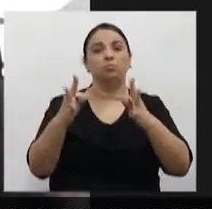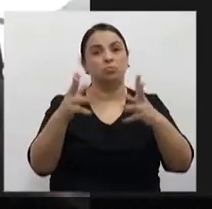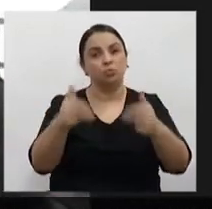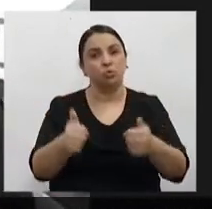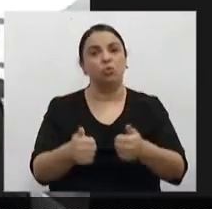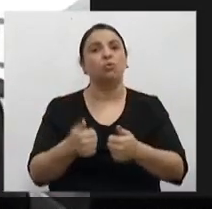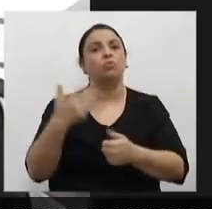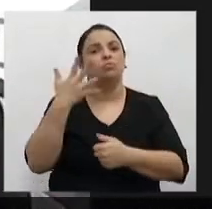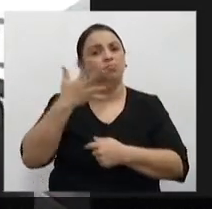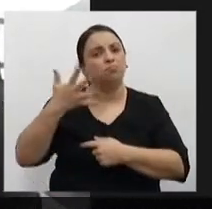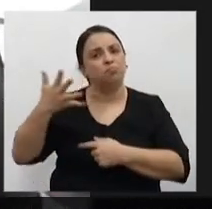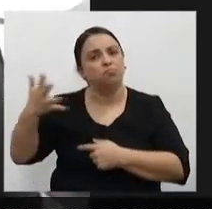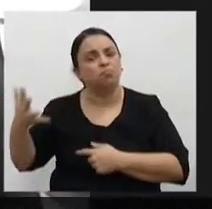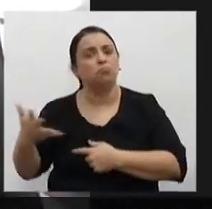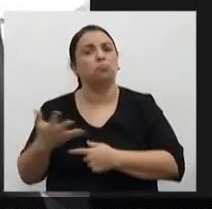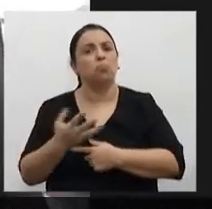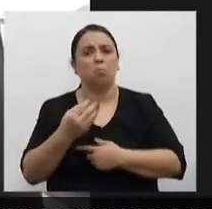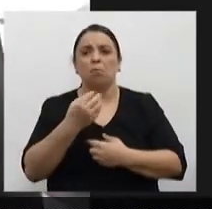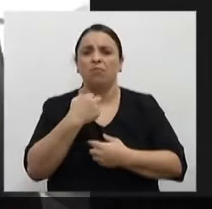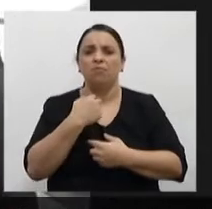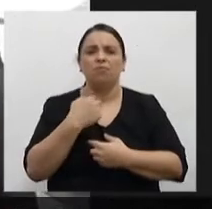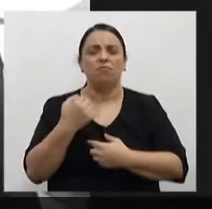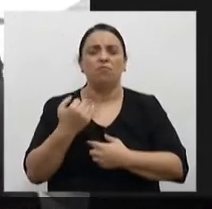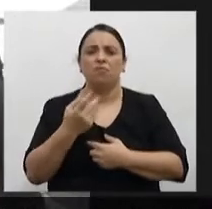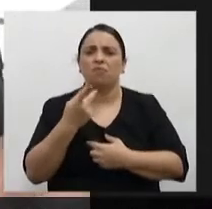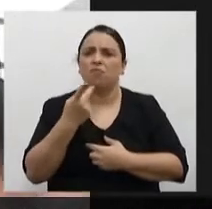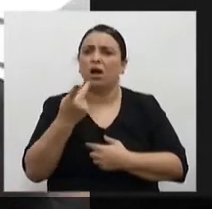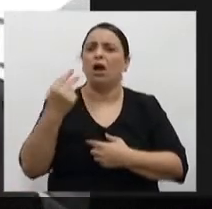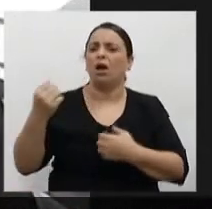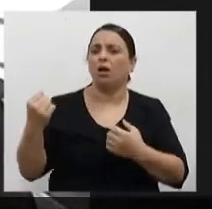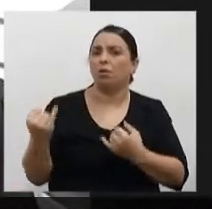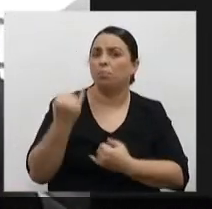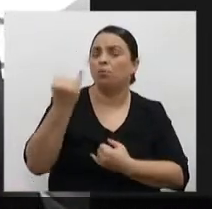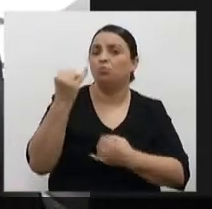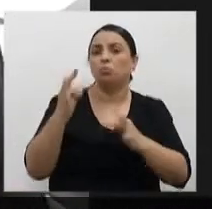com propriedade todos os assuntos, mas eu vou